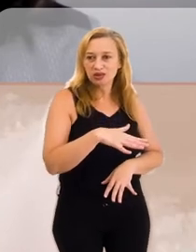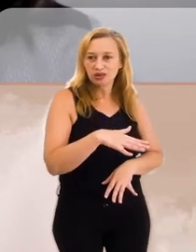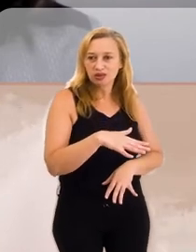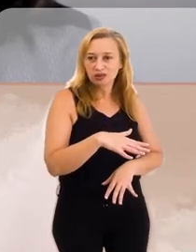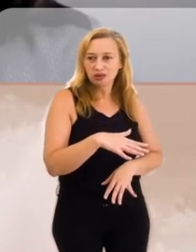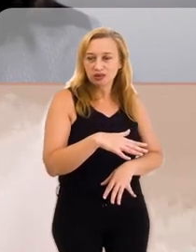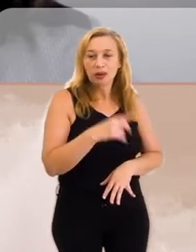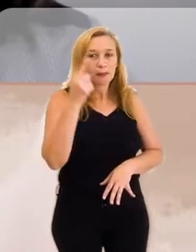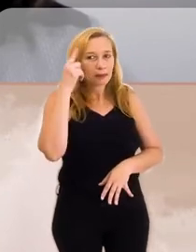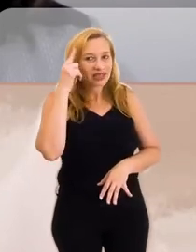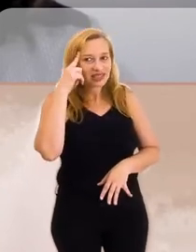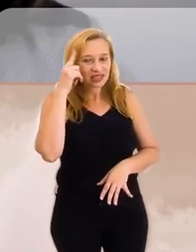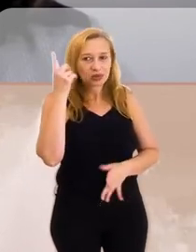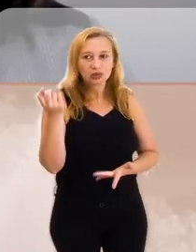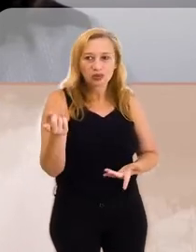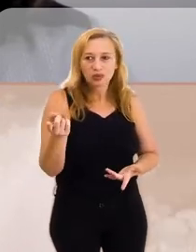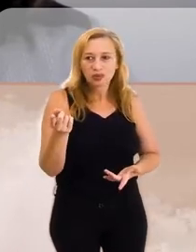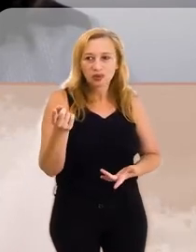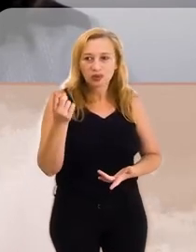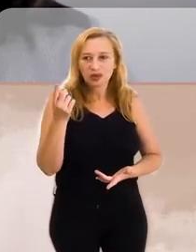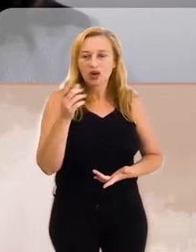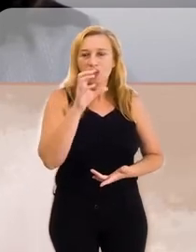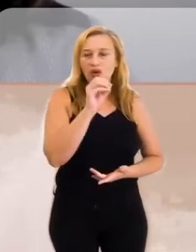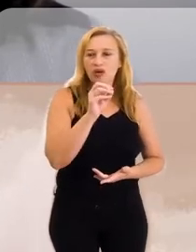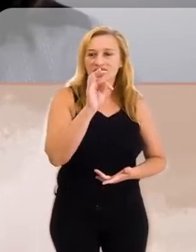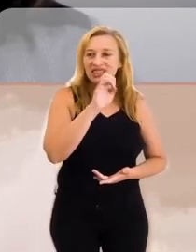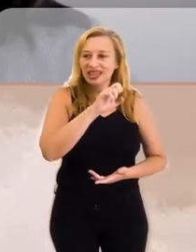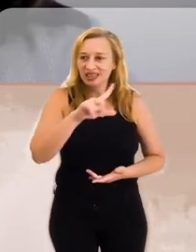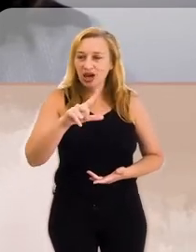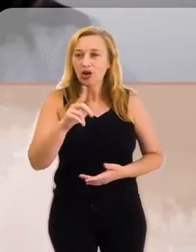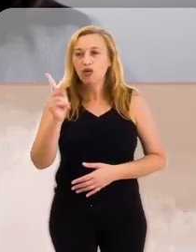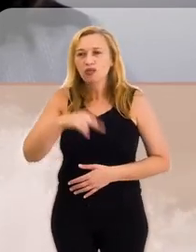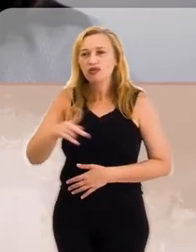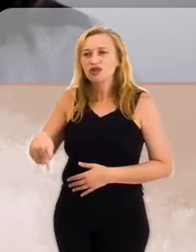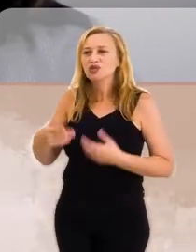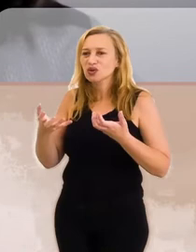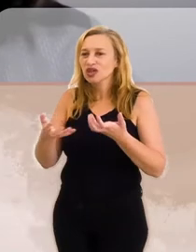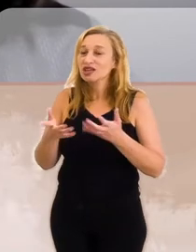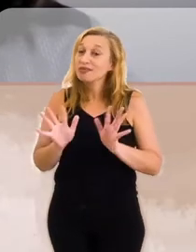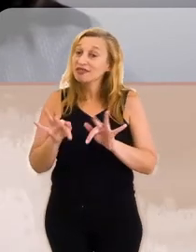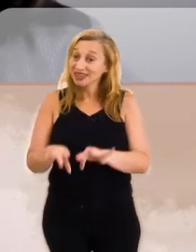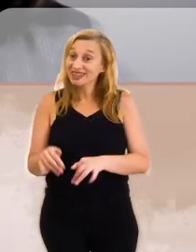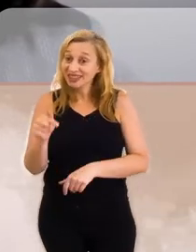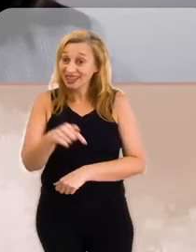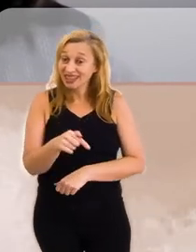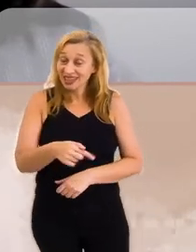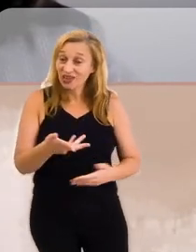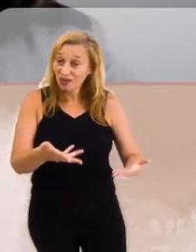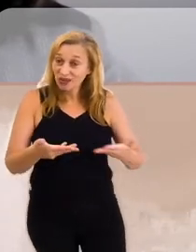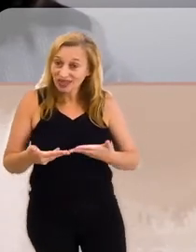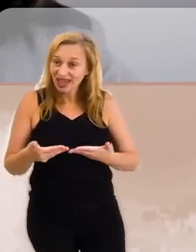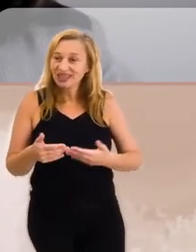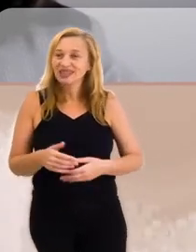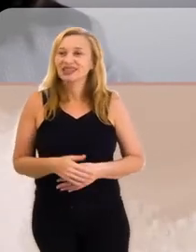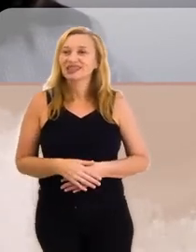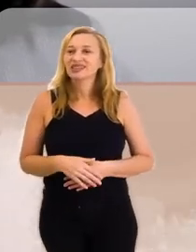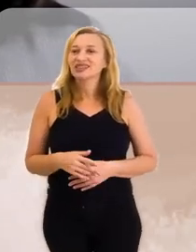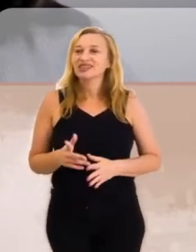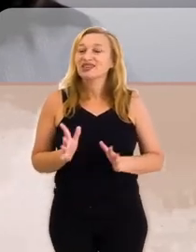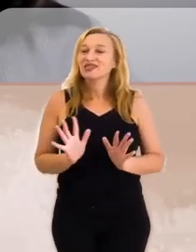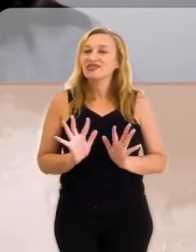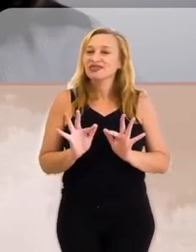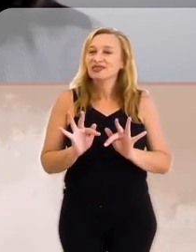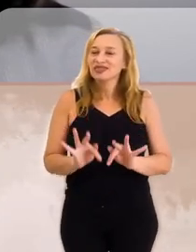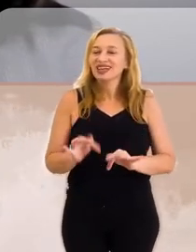é para os pensadores ali ocidentais é a professora queria para a gente terminar Queria te convidar para